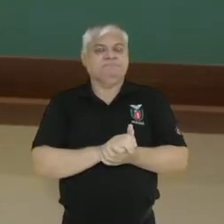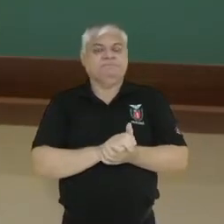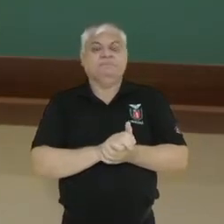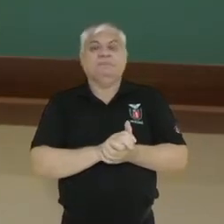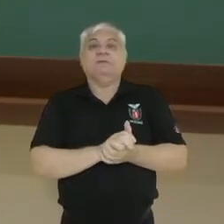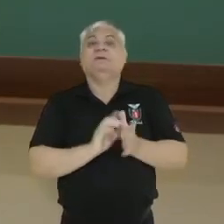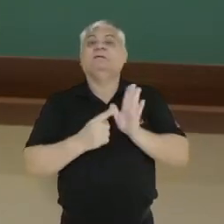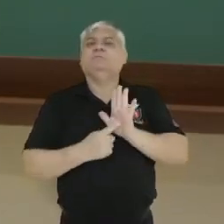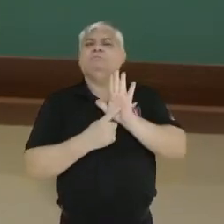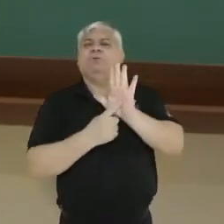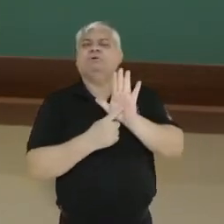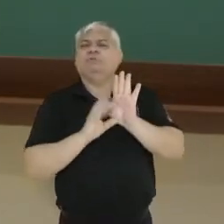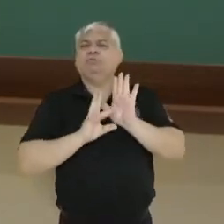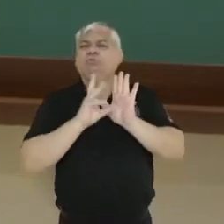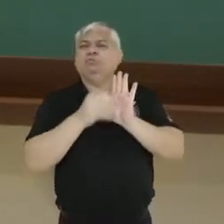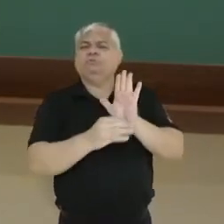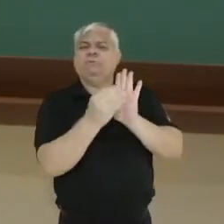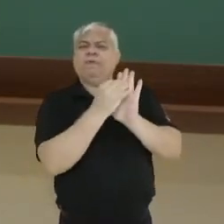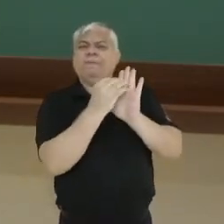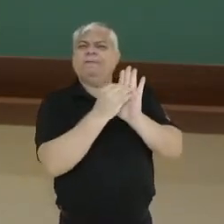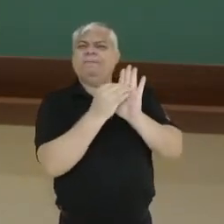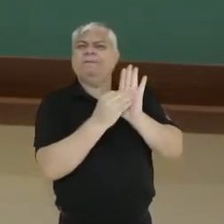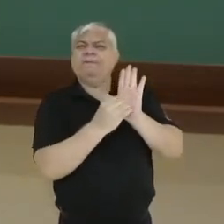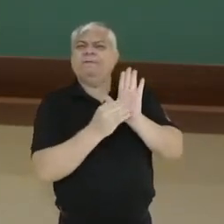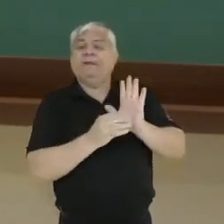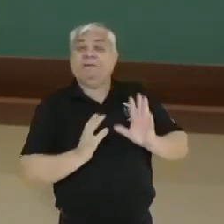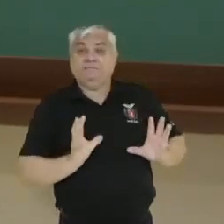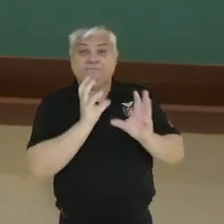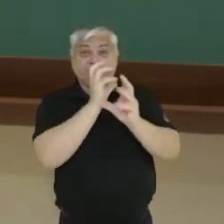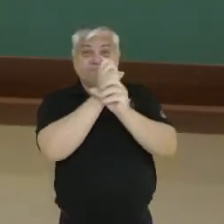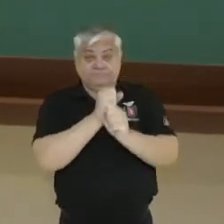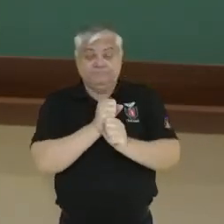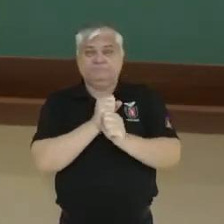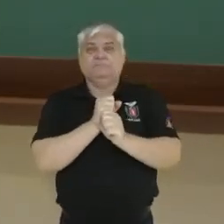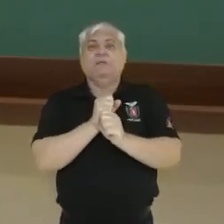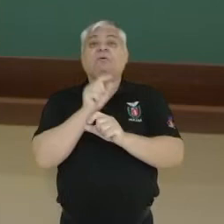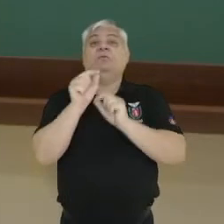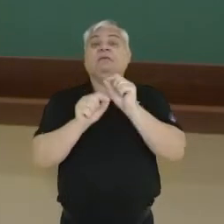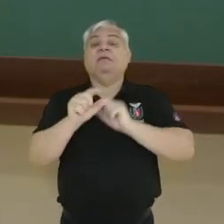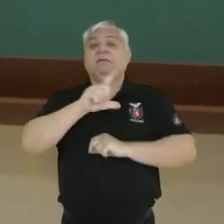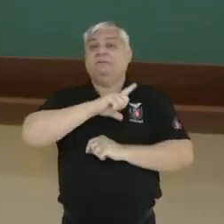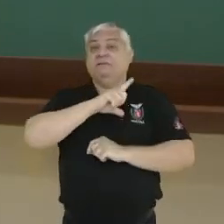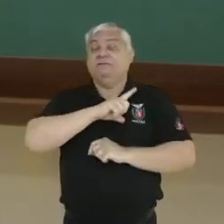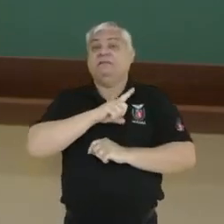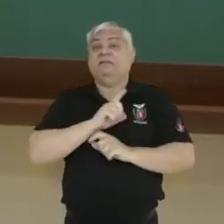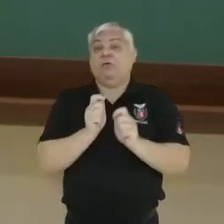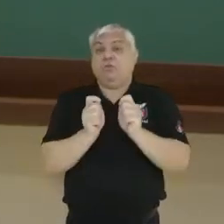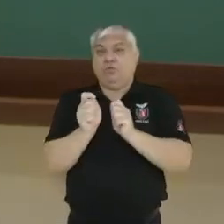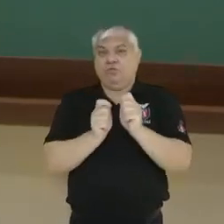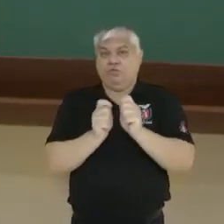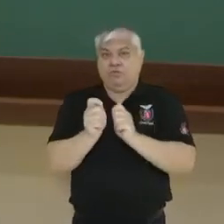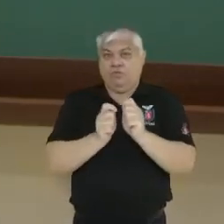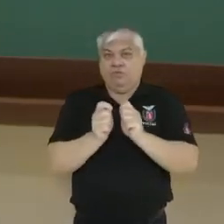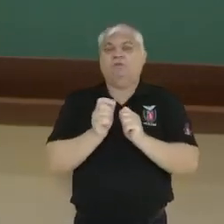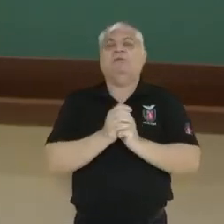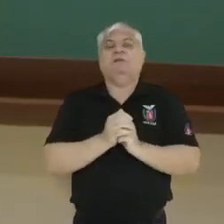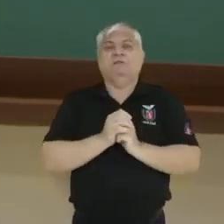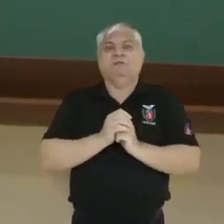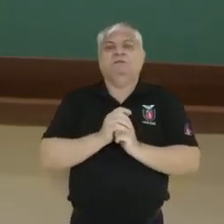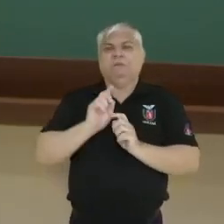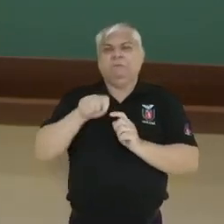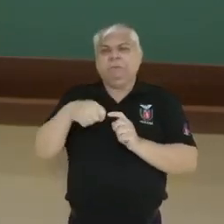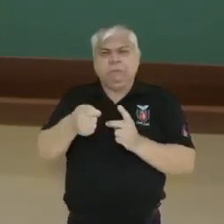apresentar todos esses itens do seu orçamento de modo que ela tenha um controle facilitado sobre